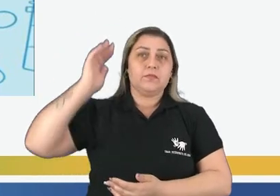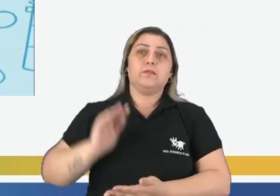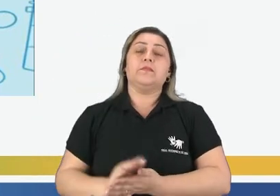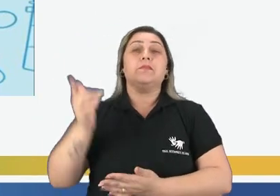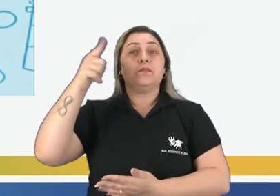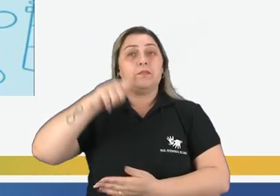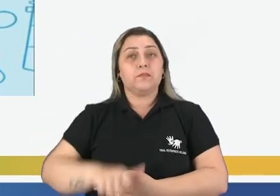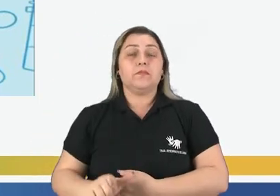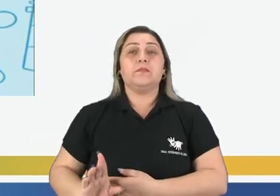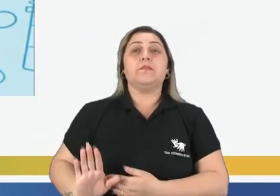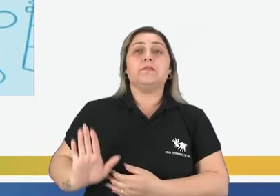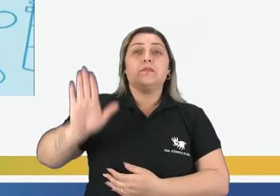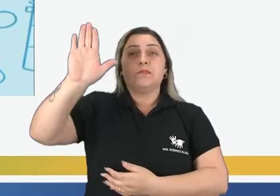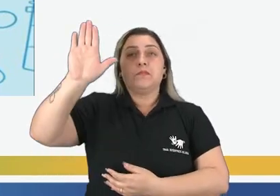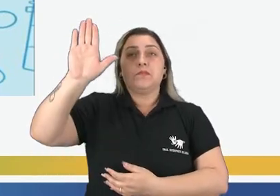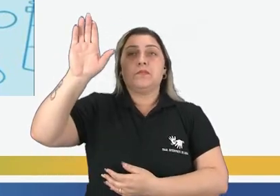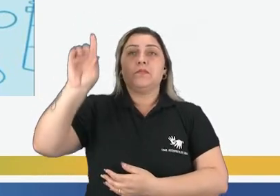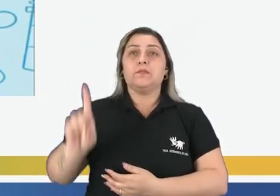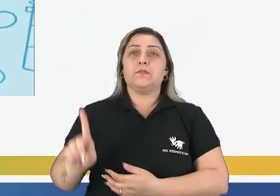Levante novamente a mão direita.